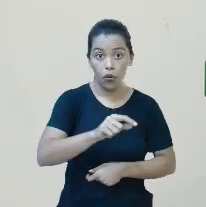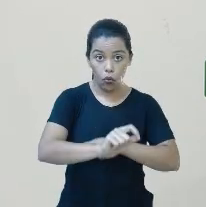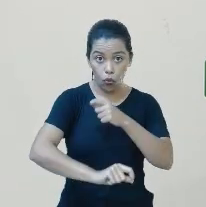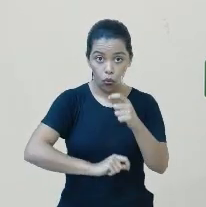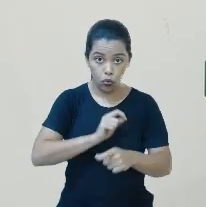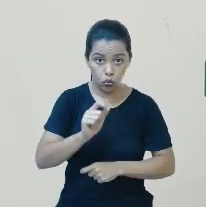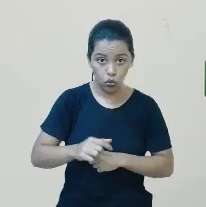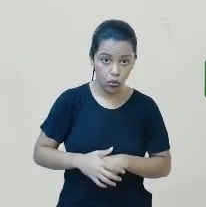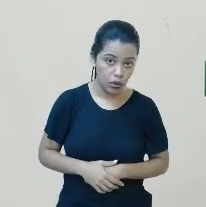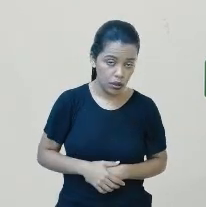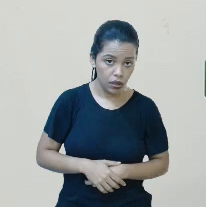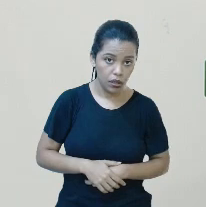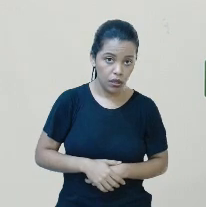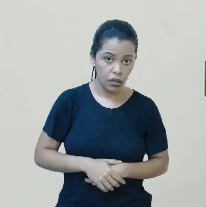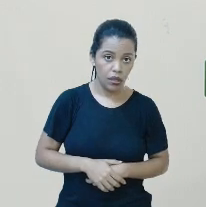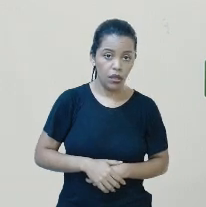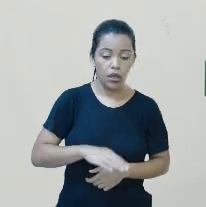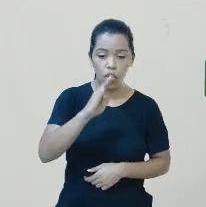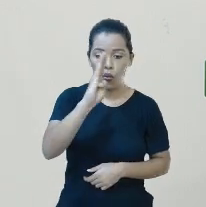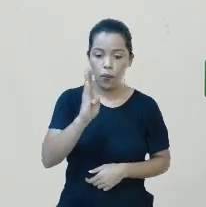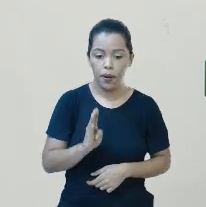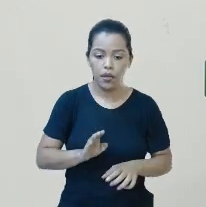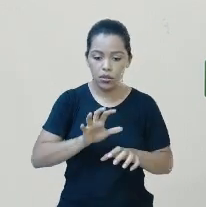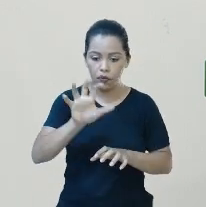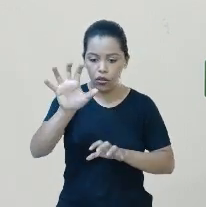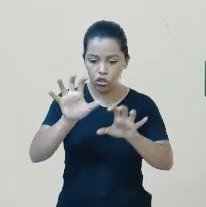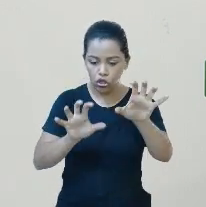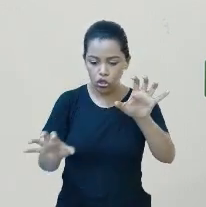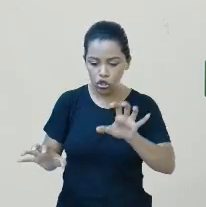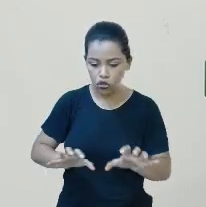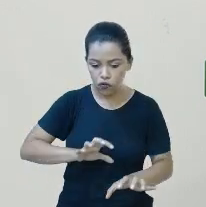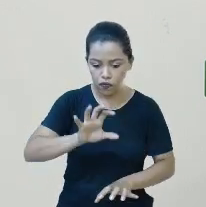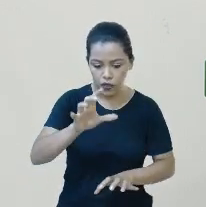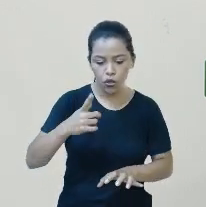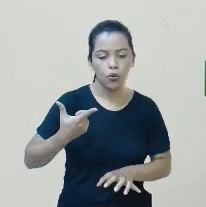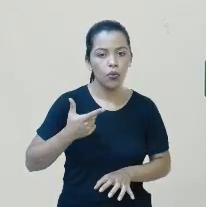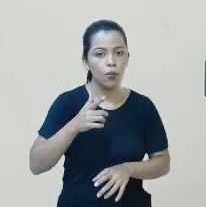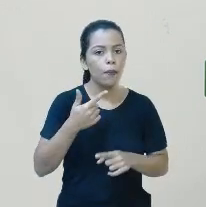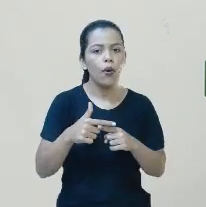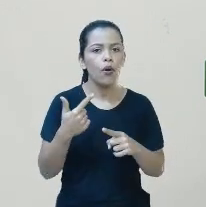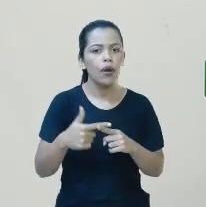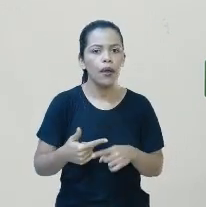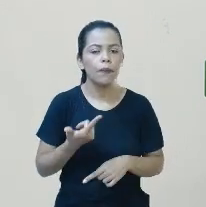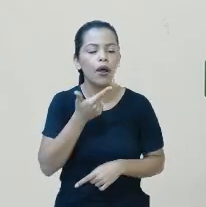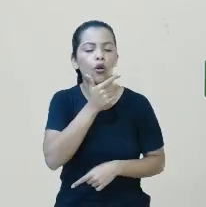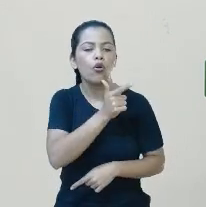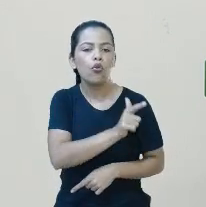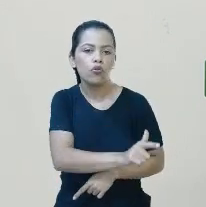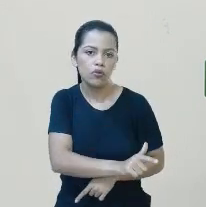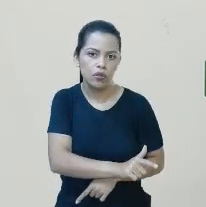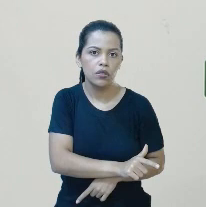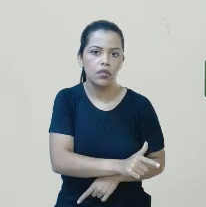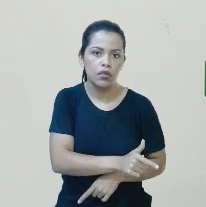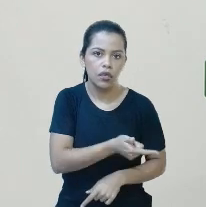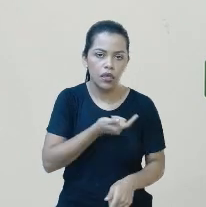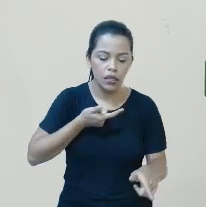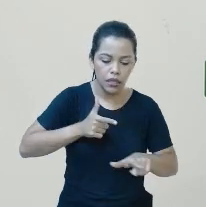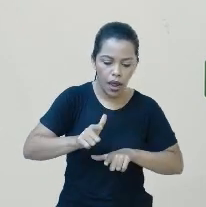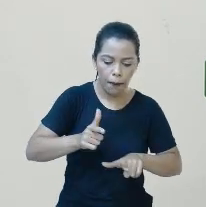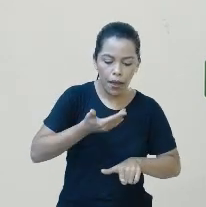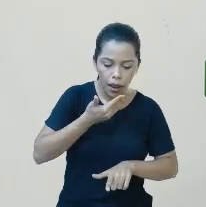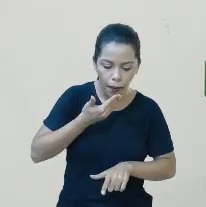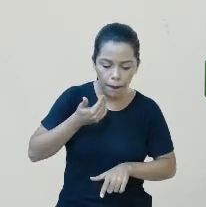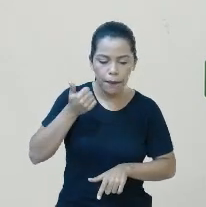foi dividido em regiões por quê? Para poder atender melhor as necessidades e como foram feitas